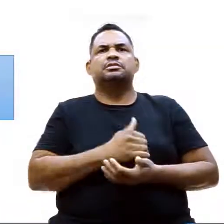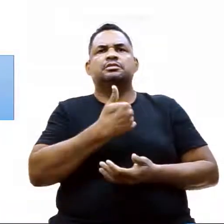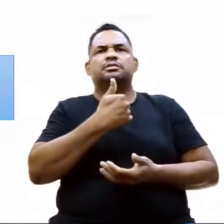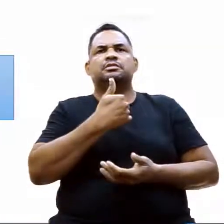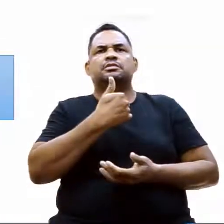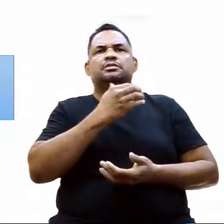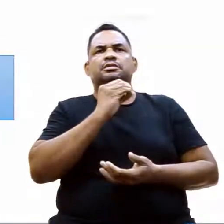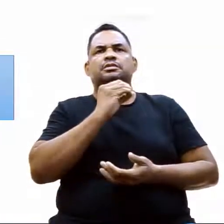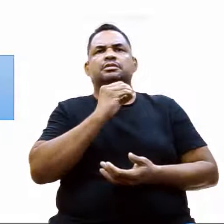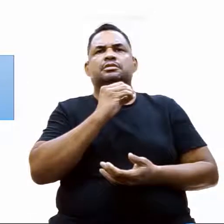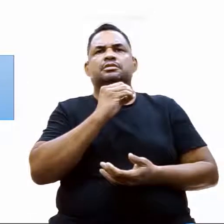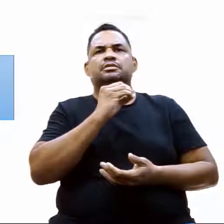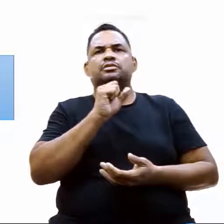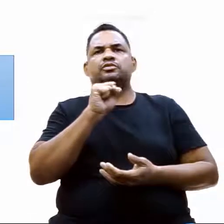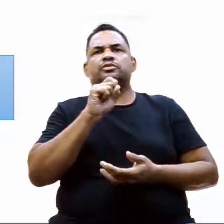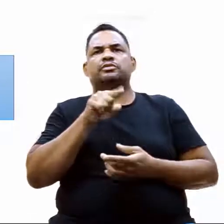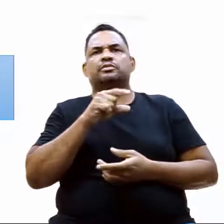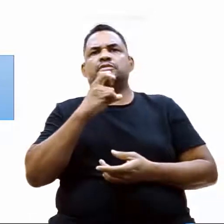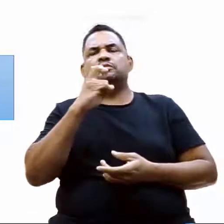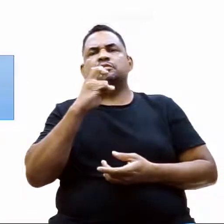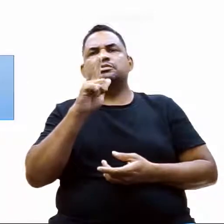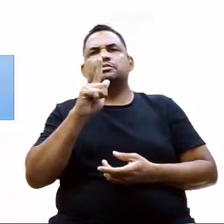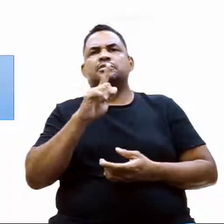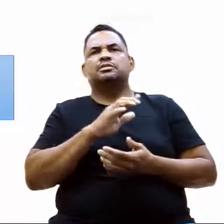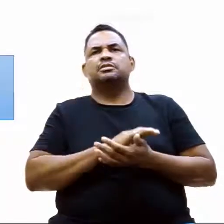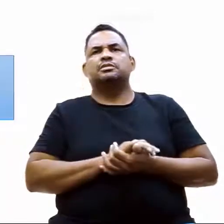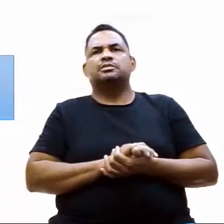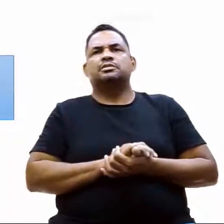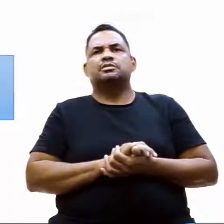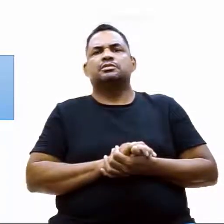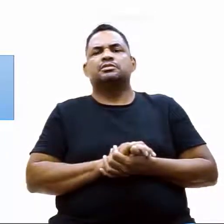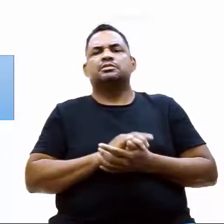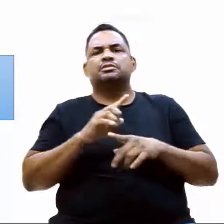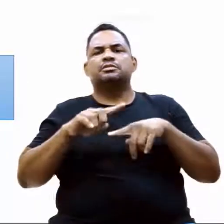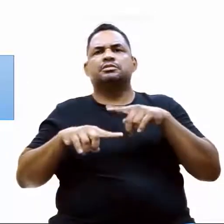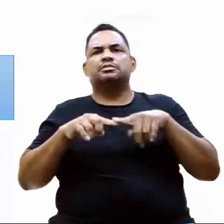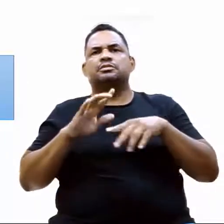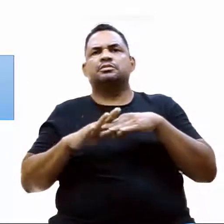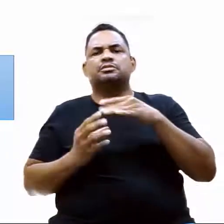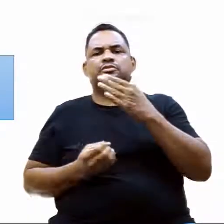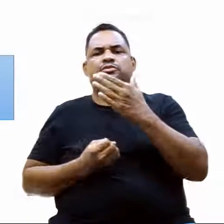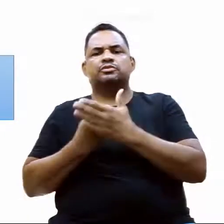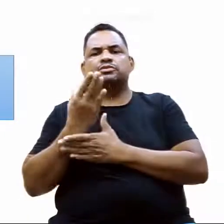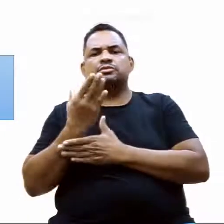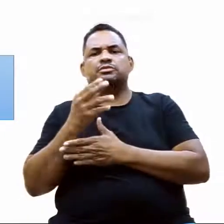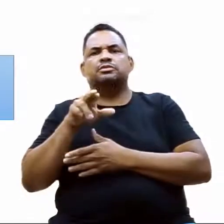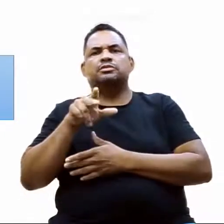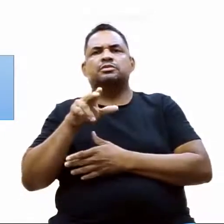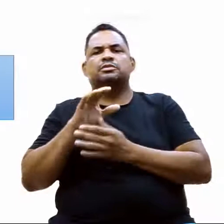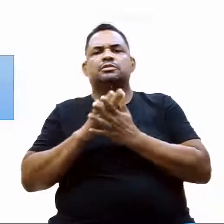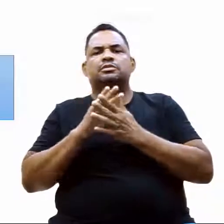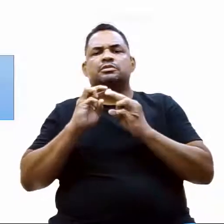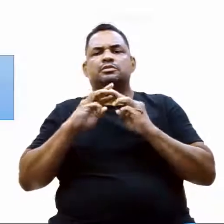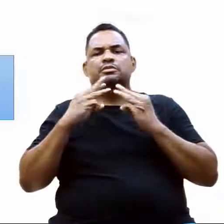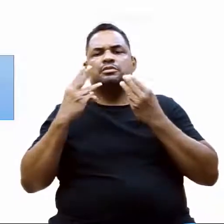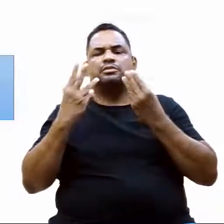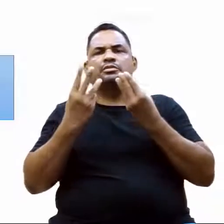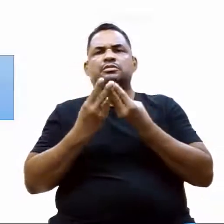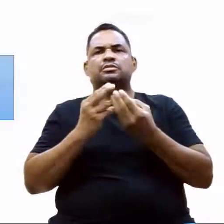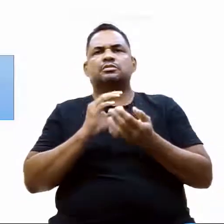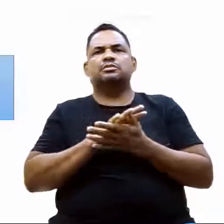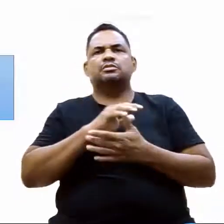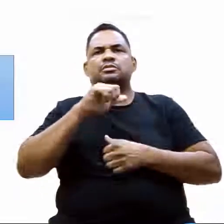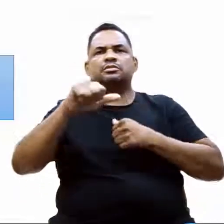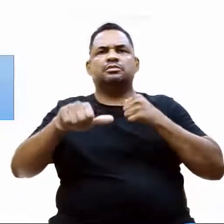108,5 a soma dos dois, e como produto, ele obteve exatamente a mesma massa. O que houve?